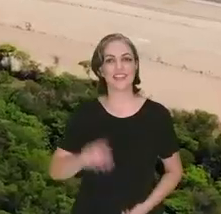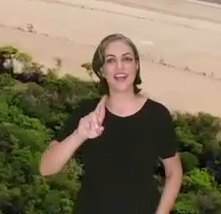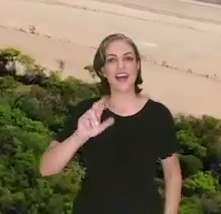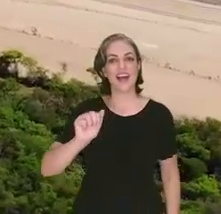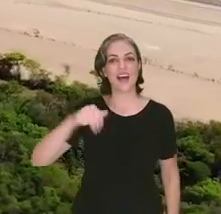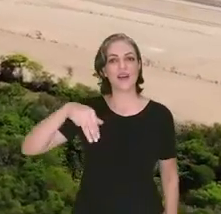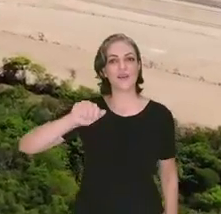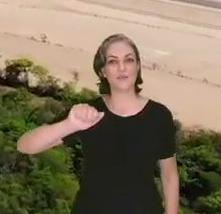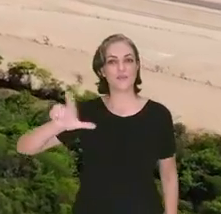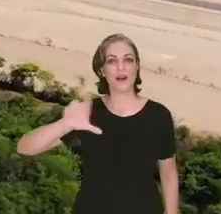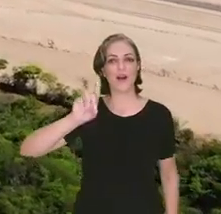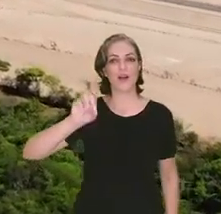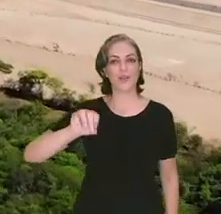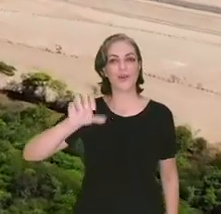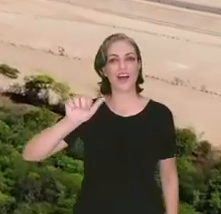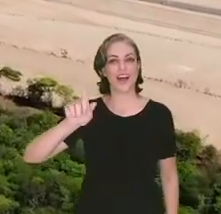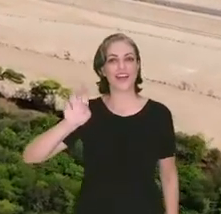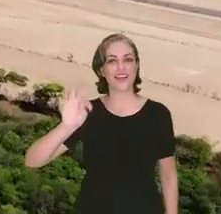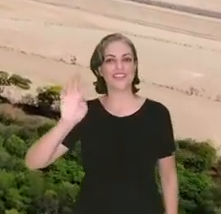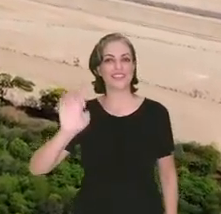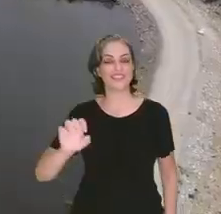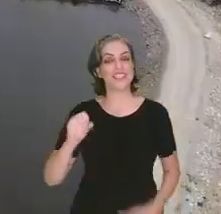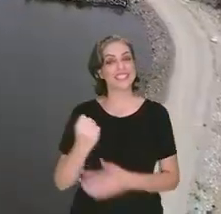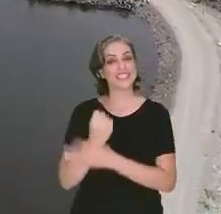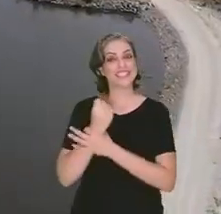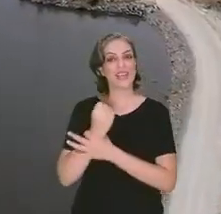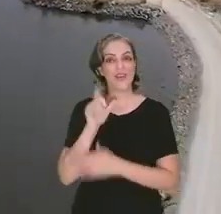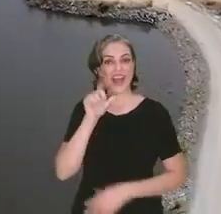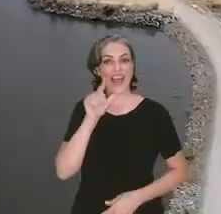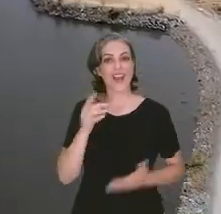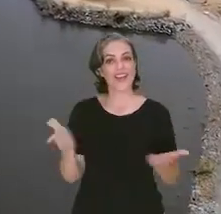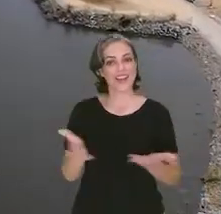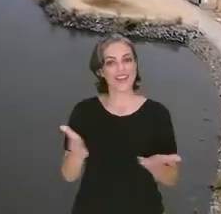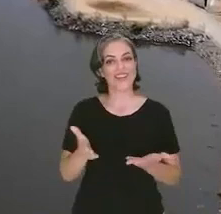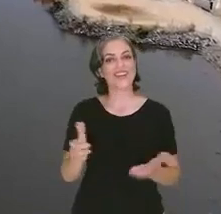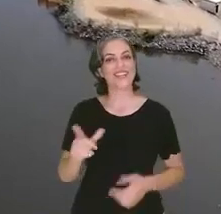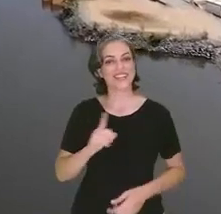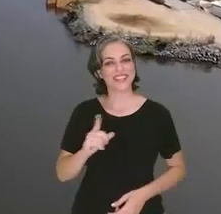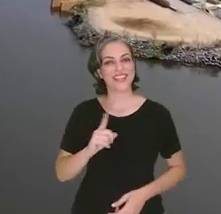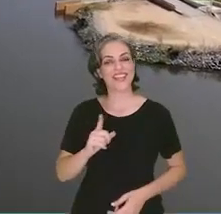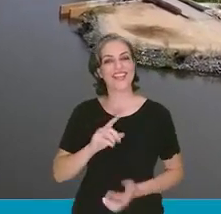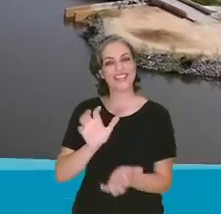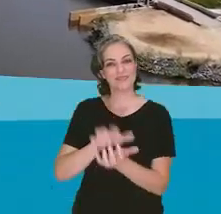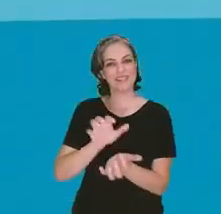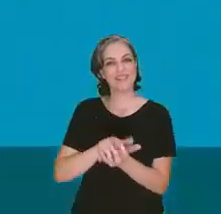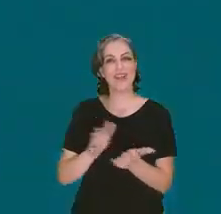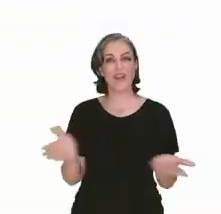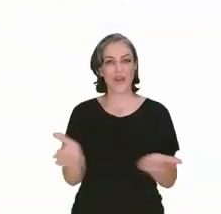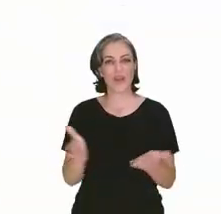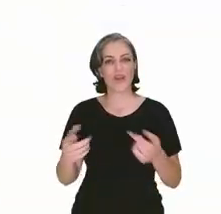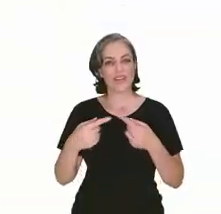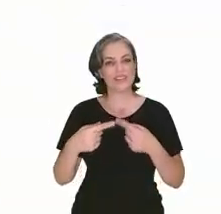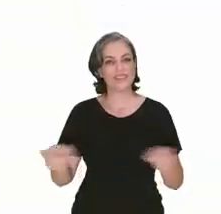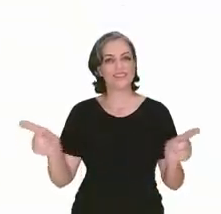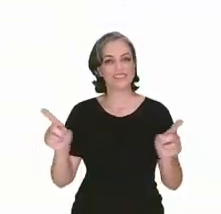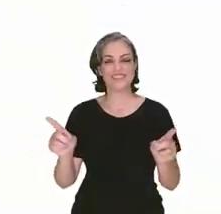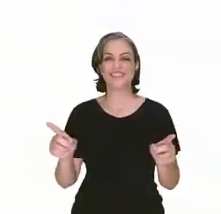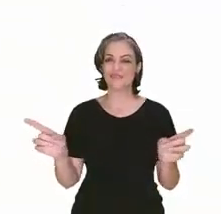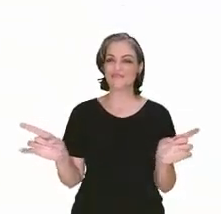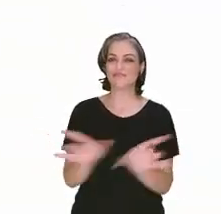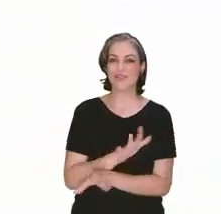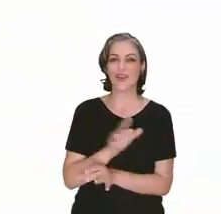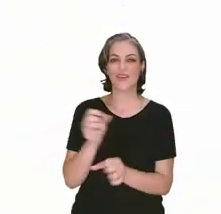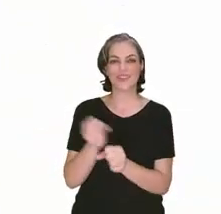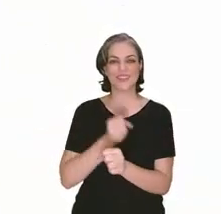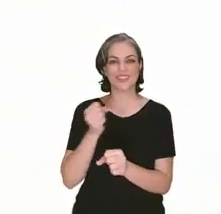o ramal do Agreste chega para garantir a segurança hídrica de Pernambuco o governo federal entrega hoje